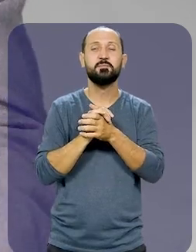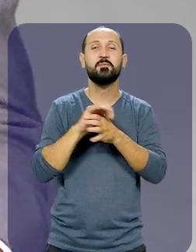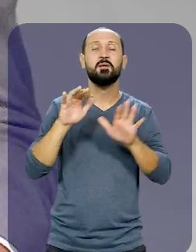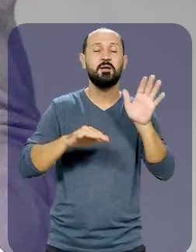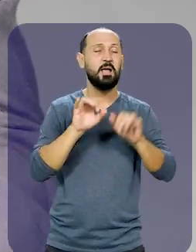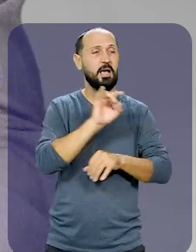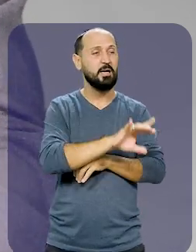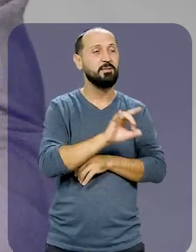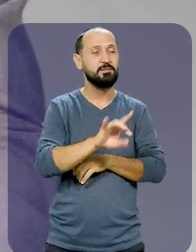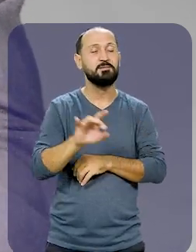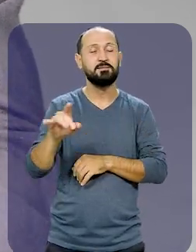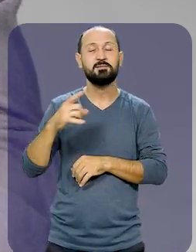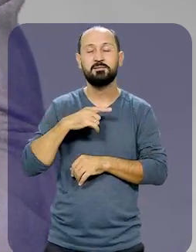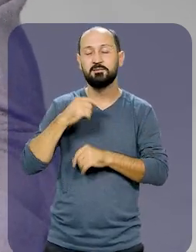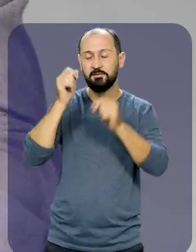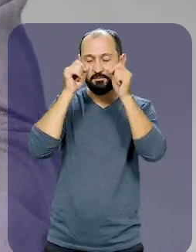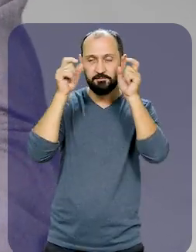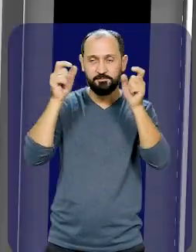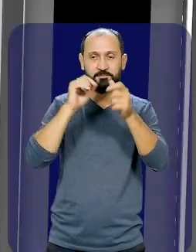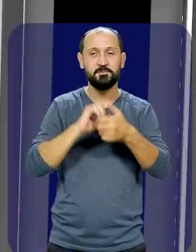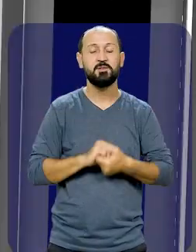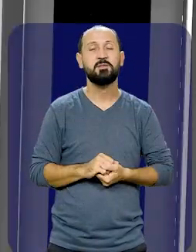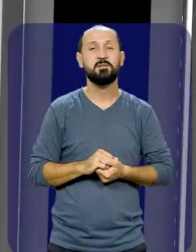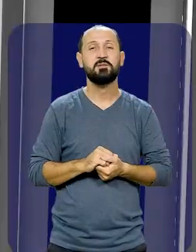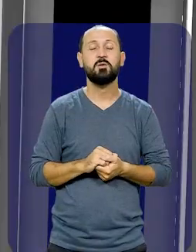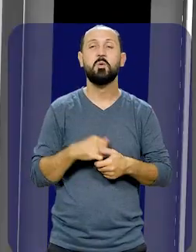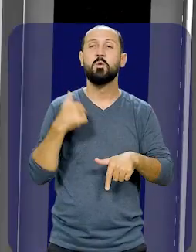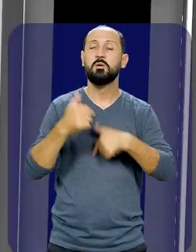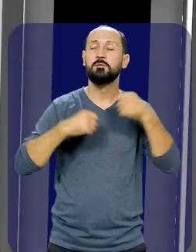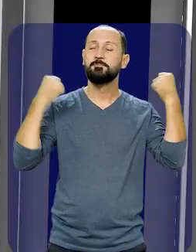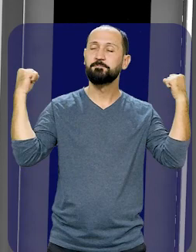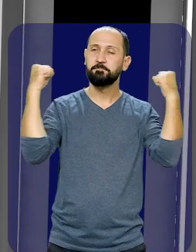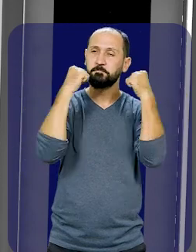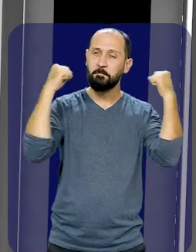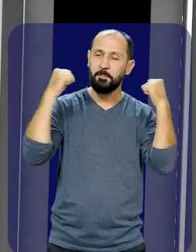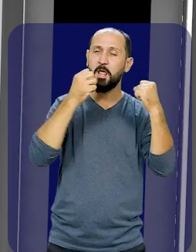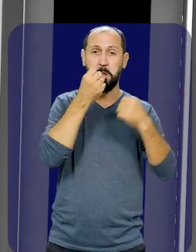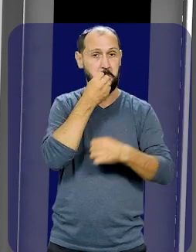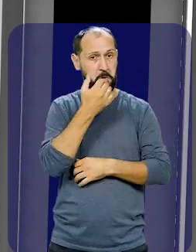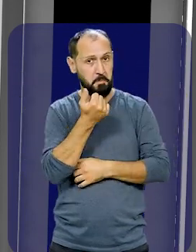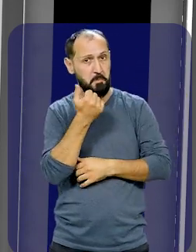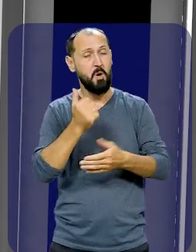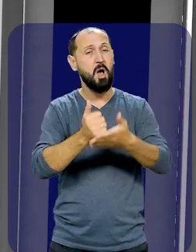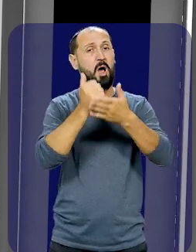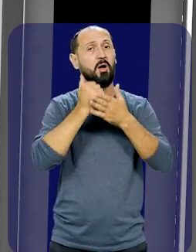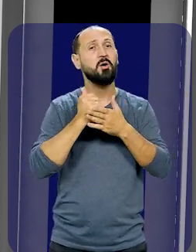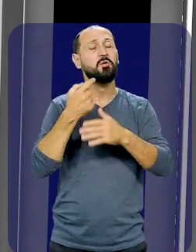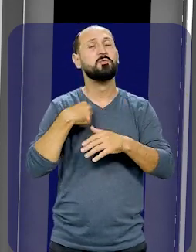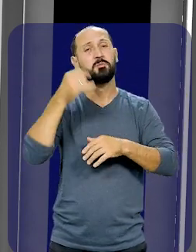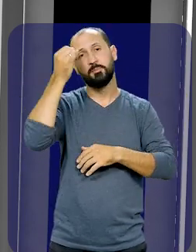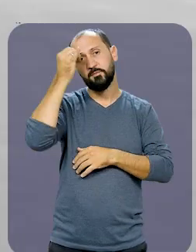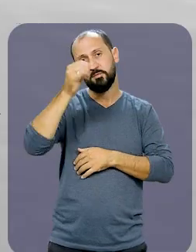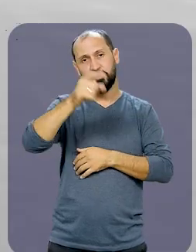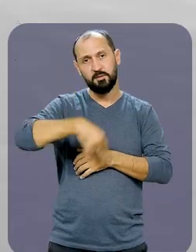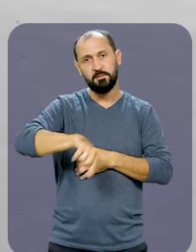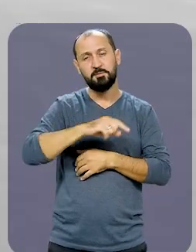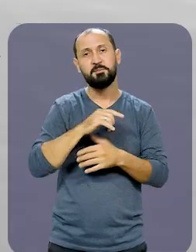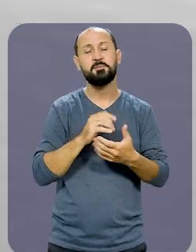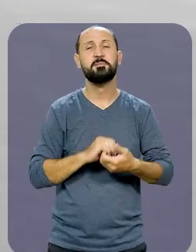questão individual, nós temos que ficar atentos. A atividade física é um grande aliado para esse